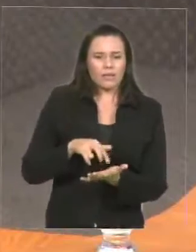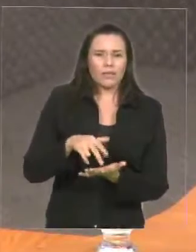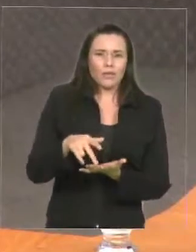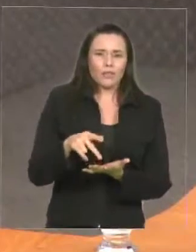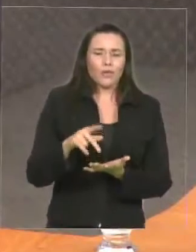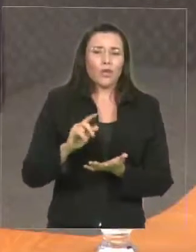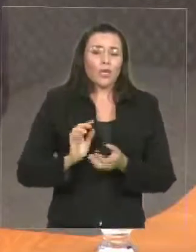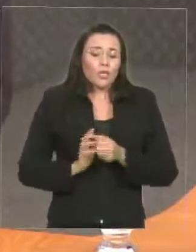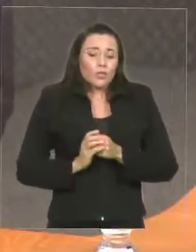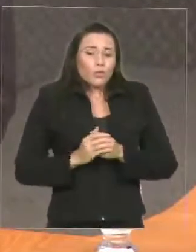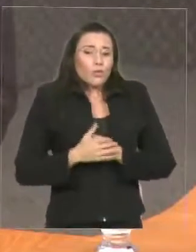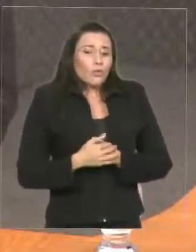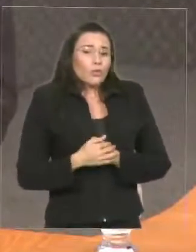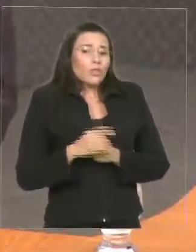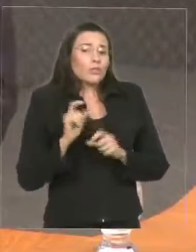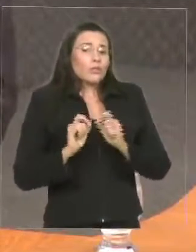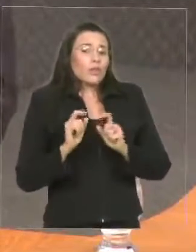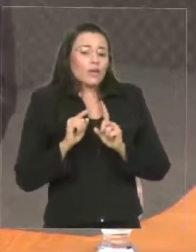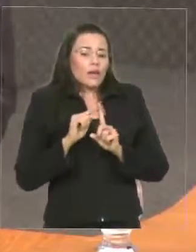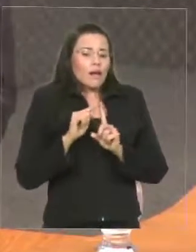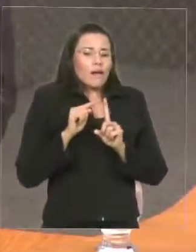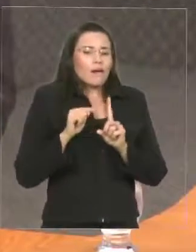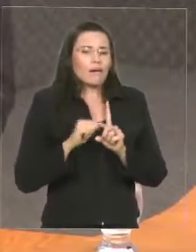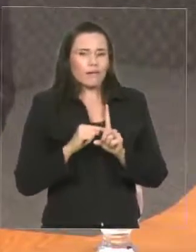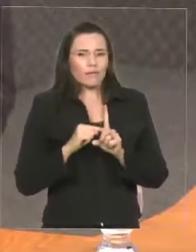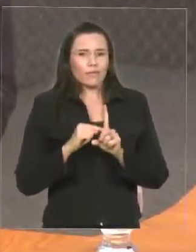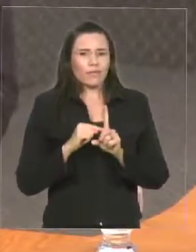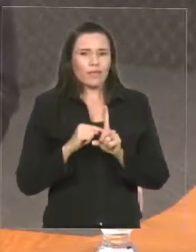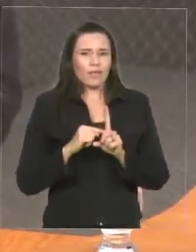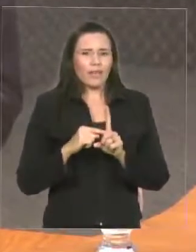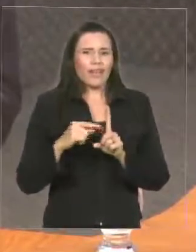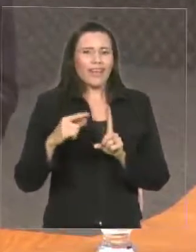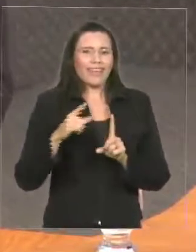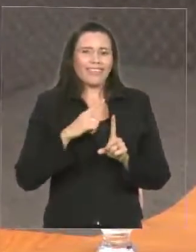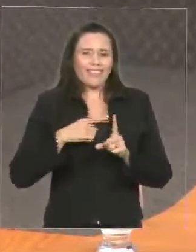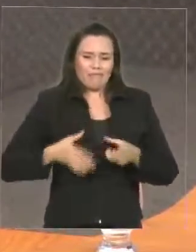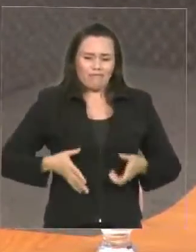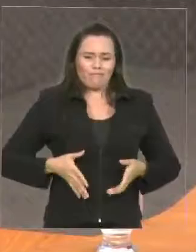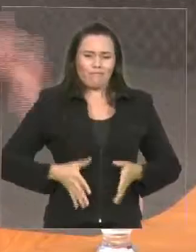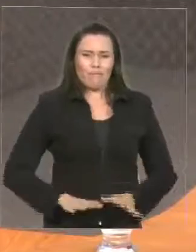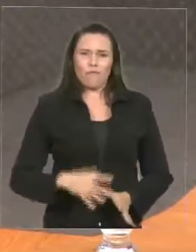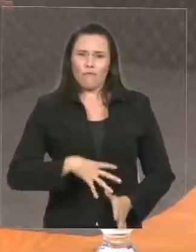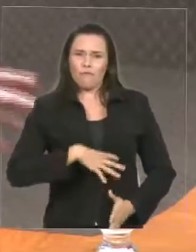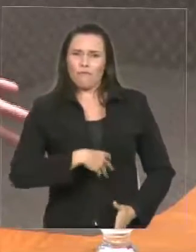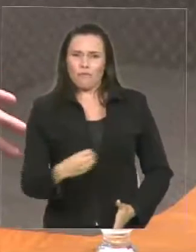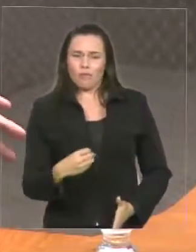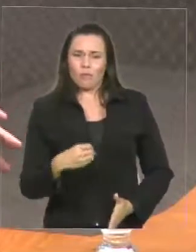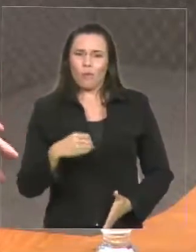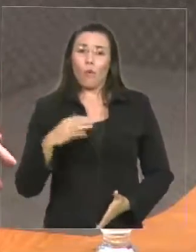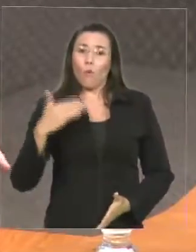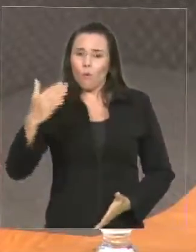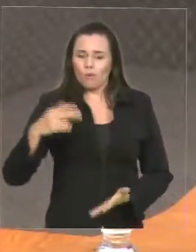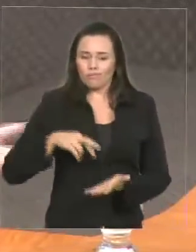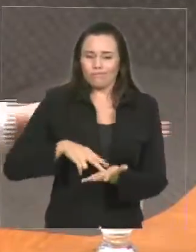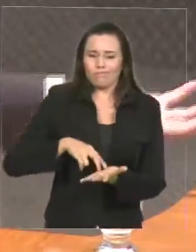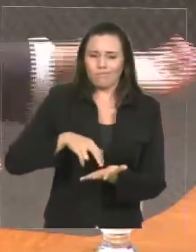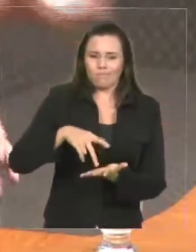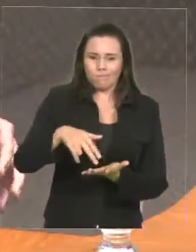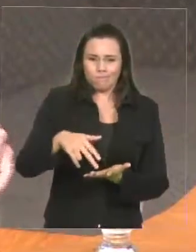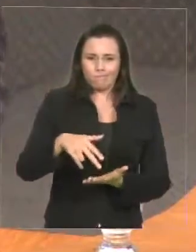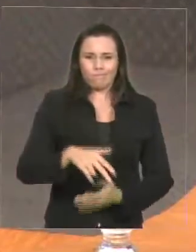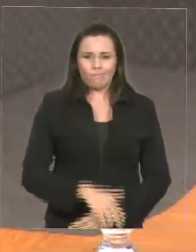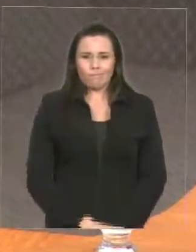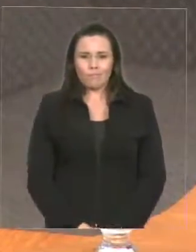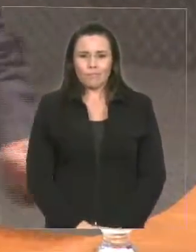aí começou, se vocês olham na história do papado, o modelo de escolher o papa, que ele tem que se sentar numa cadeira e as